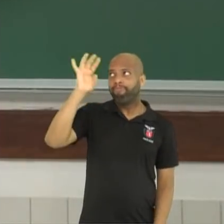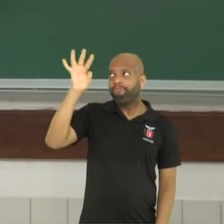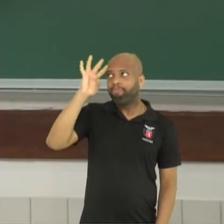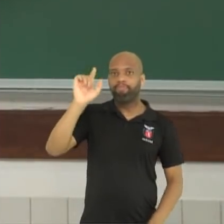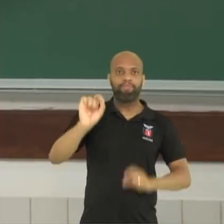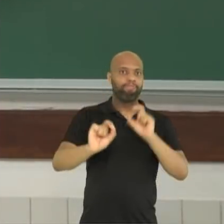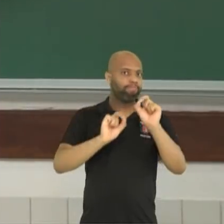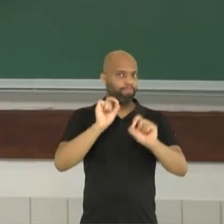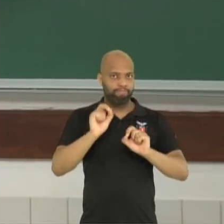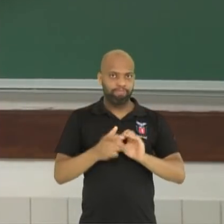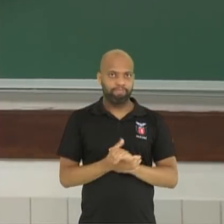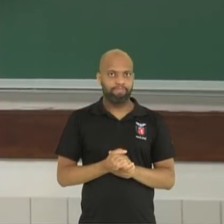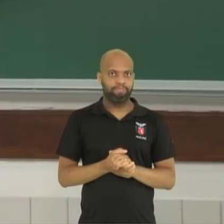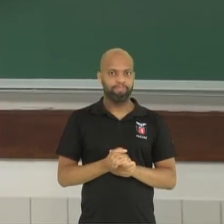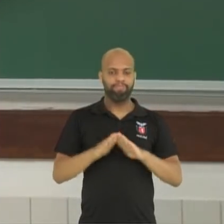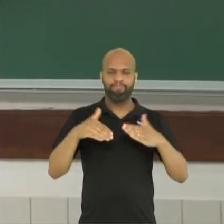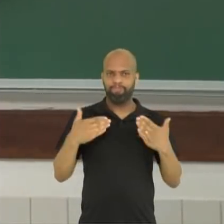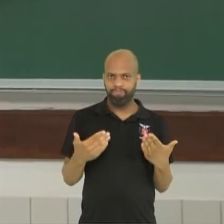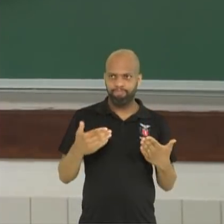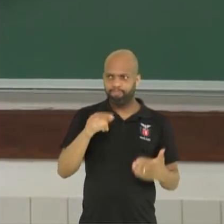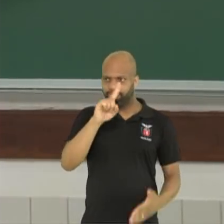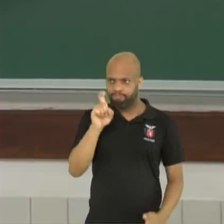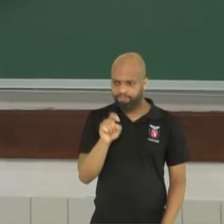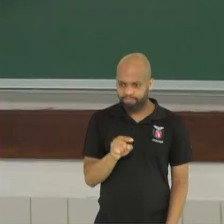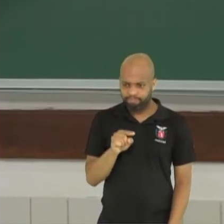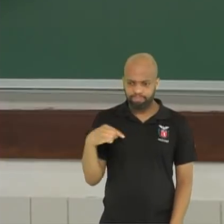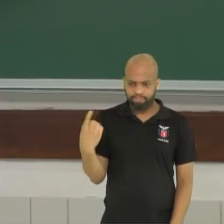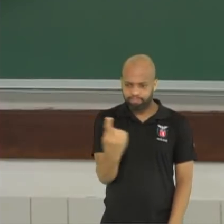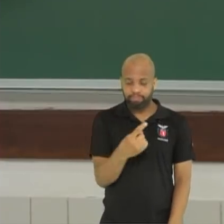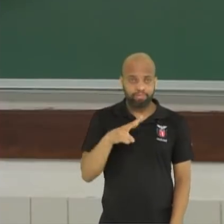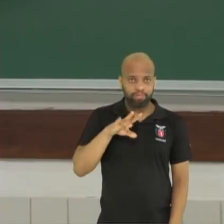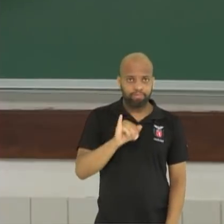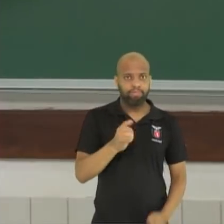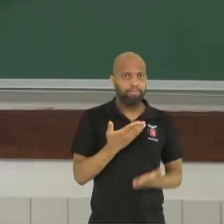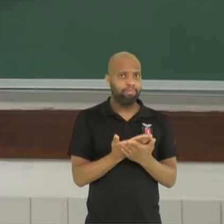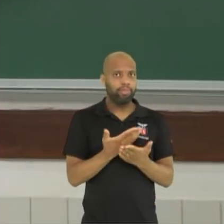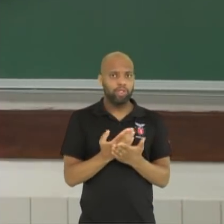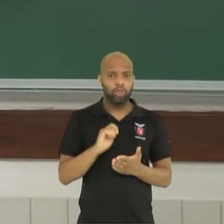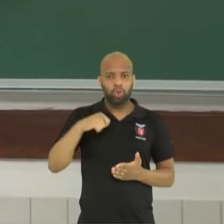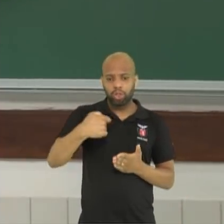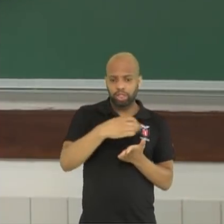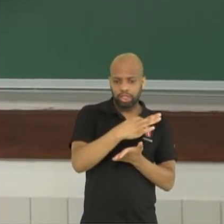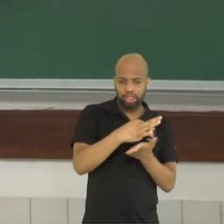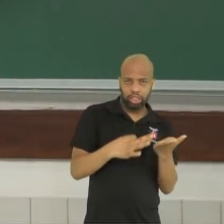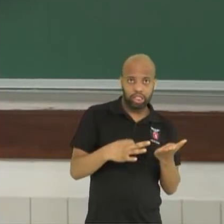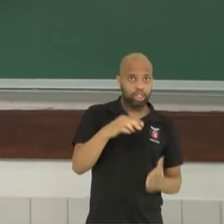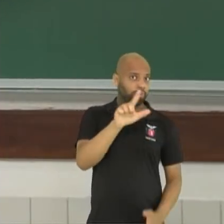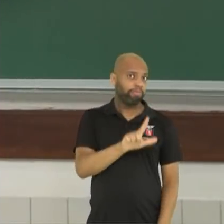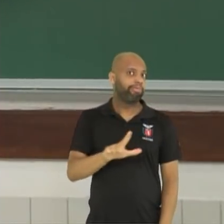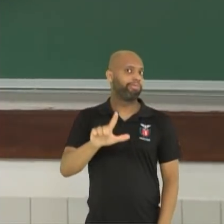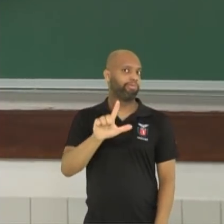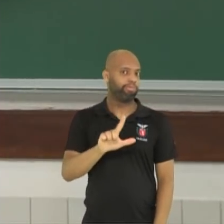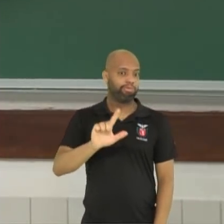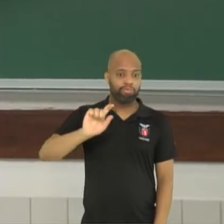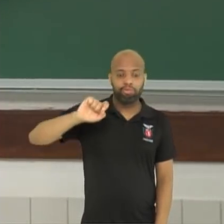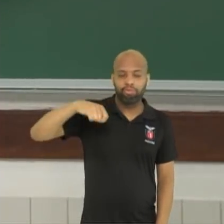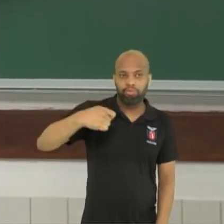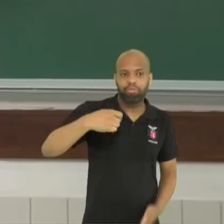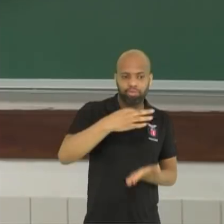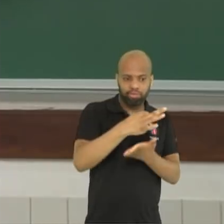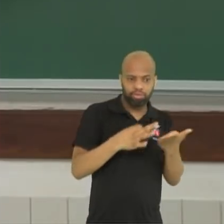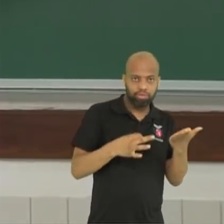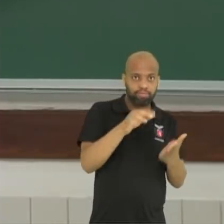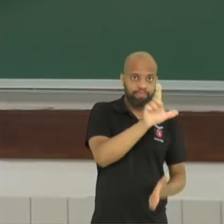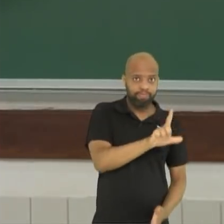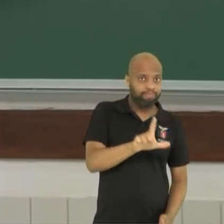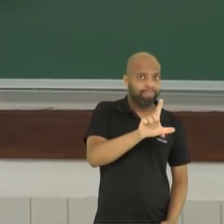seja? Será que a gente vai falar sobre um texto literário? Sobre um texto não literário?